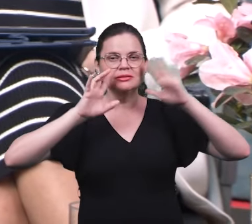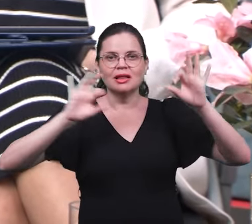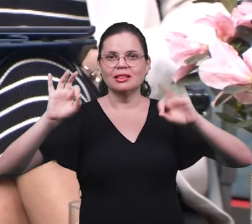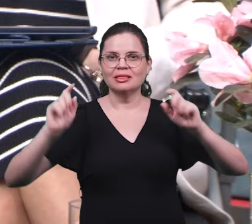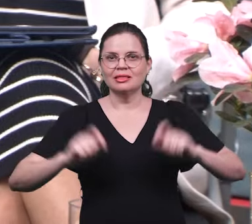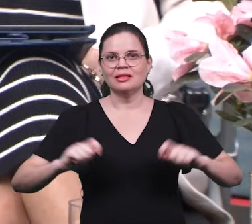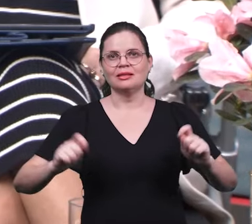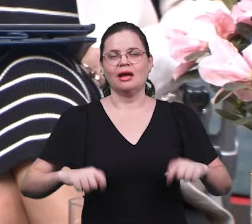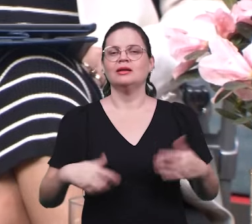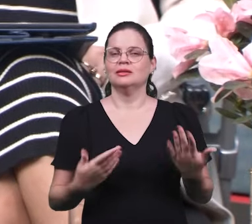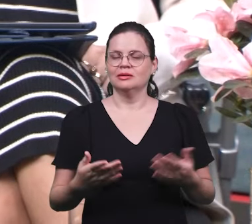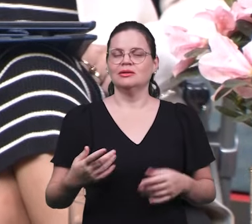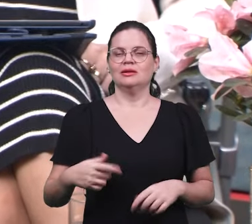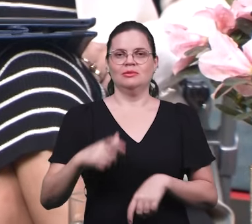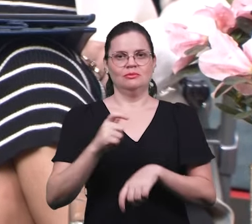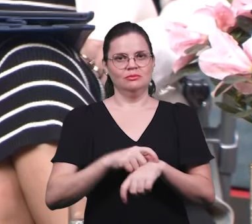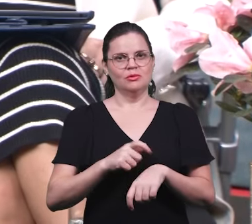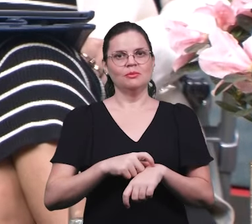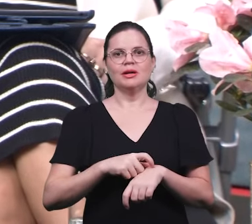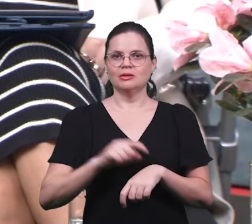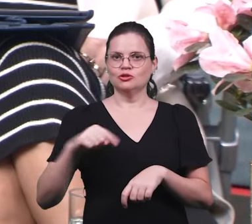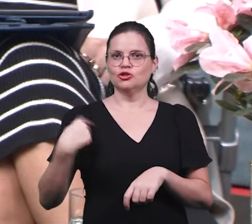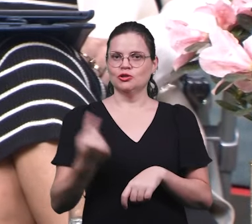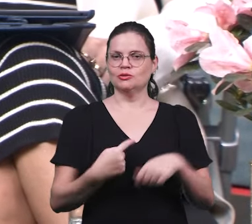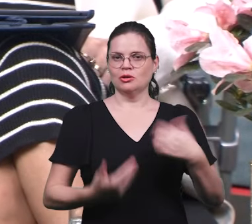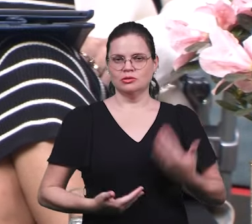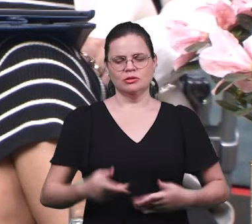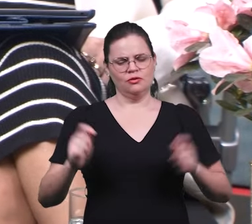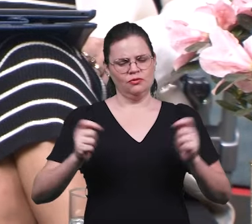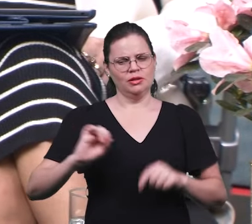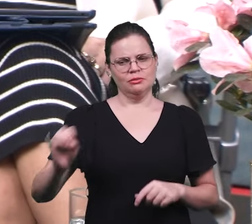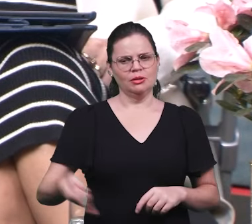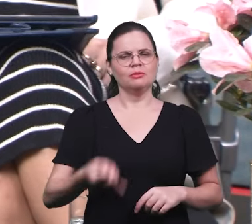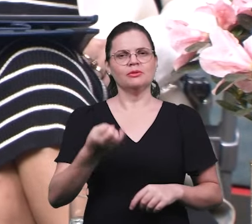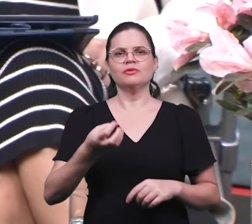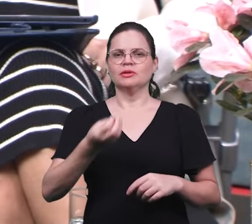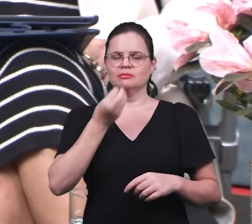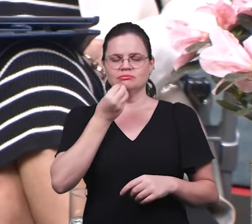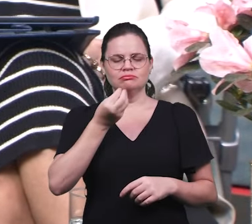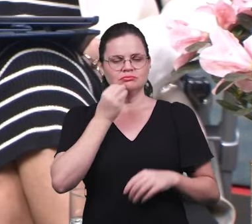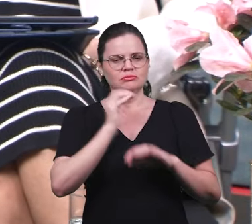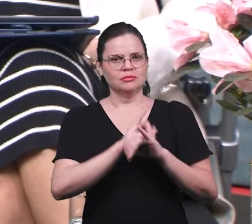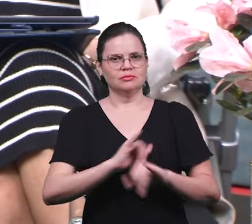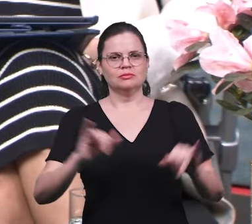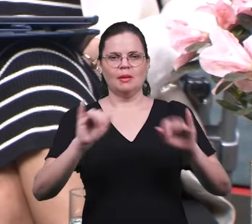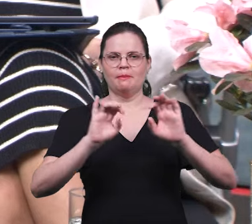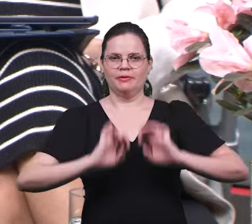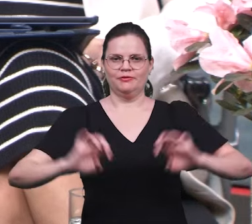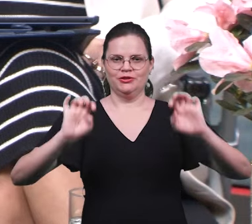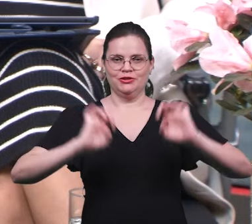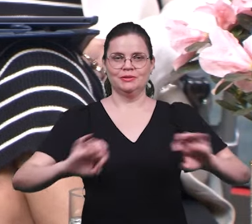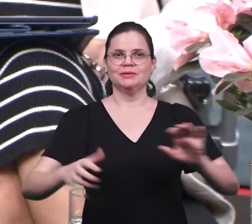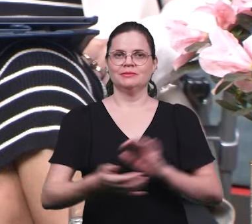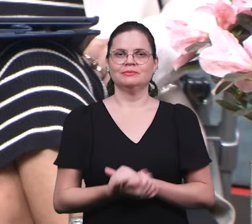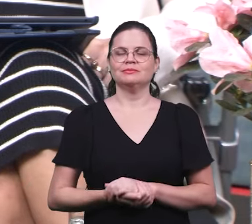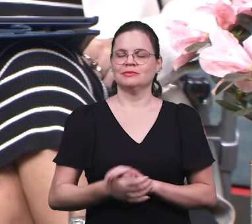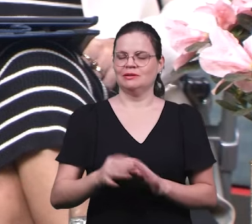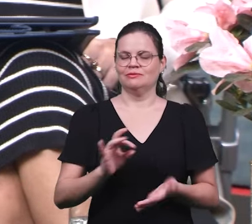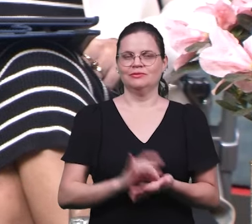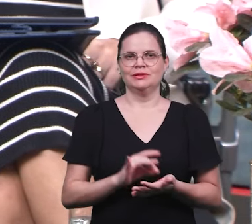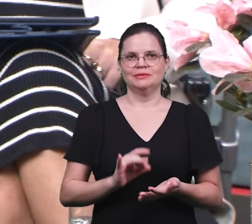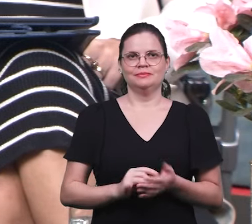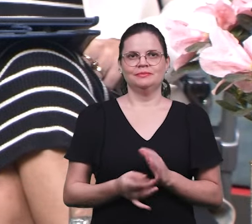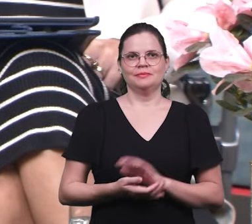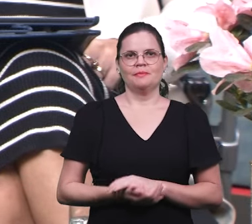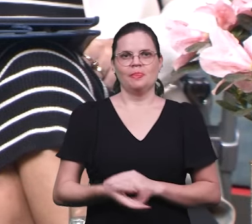é um recurso que o servo, que o jovem realmente tem que investir para evangelizar, correto? É verdade. Hoje você pega